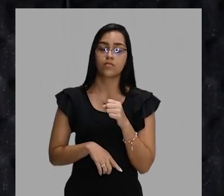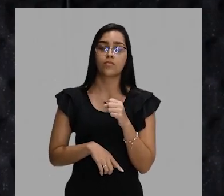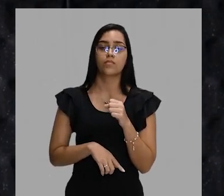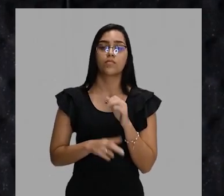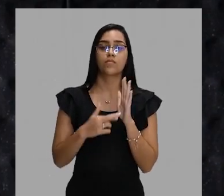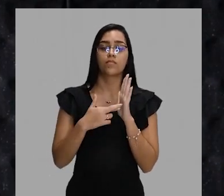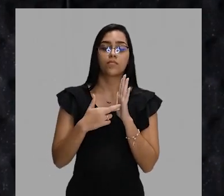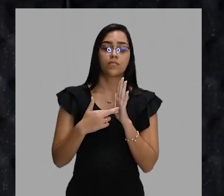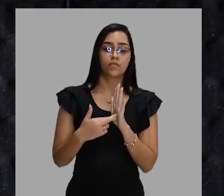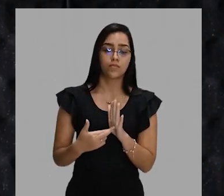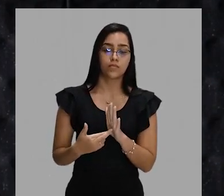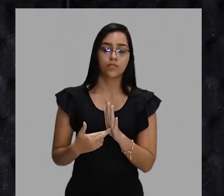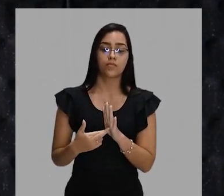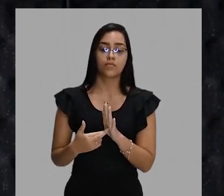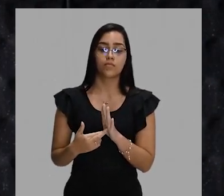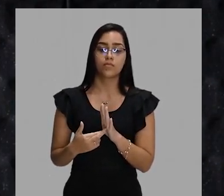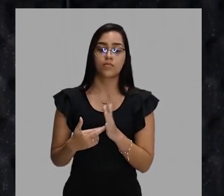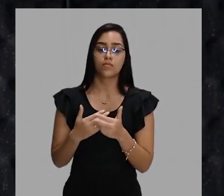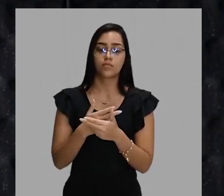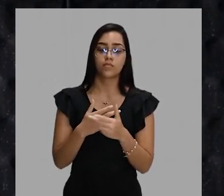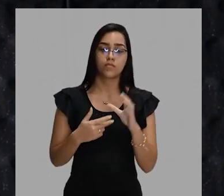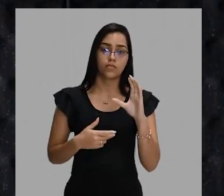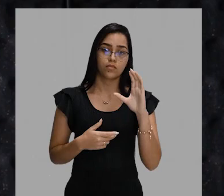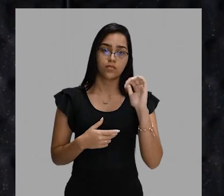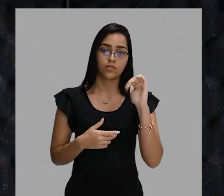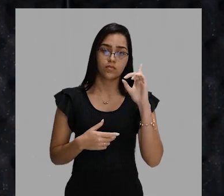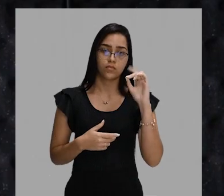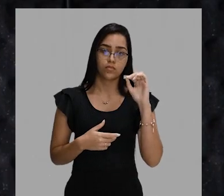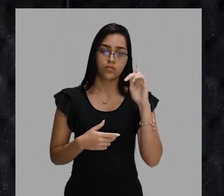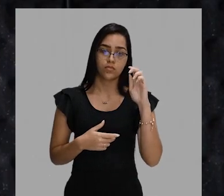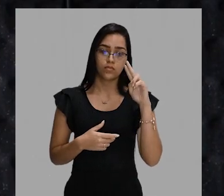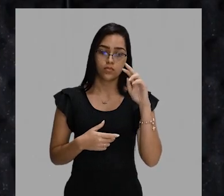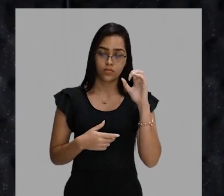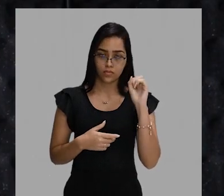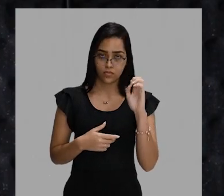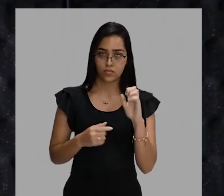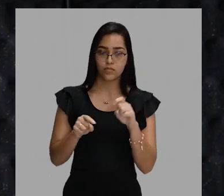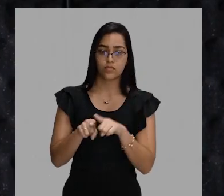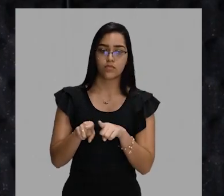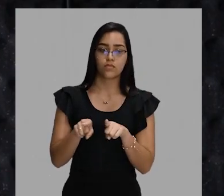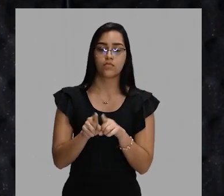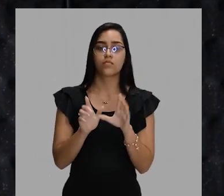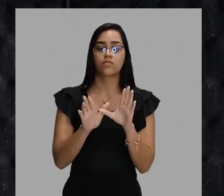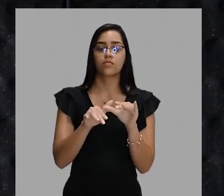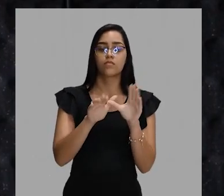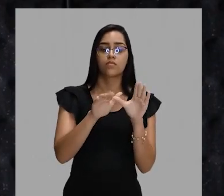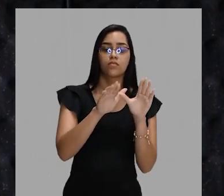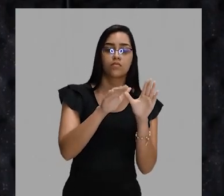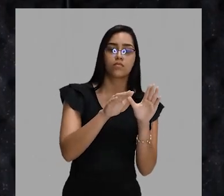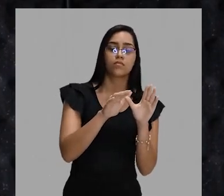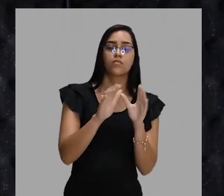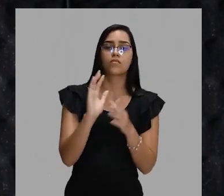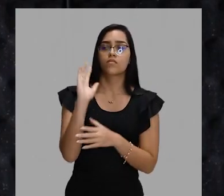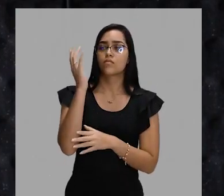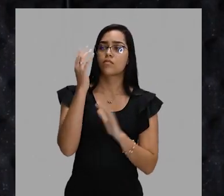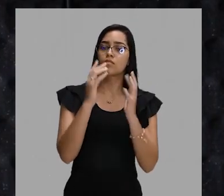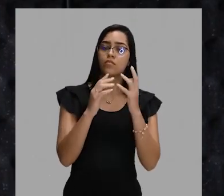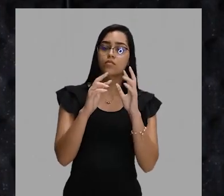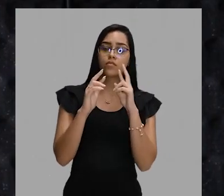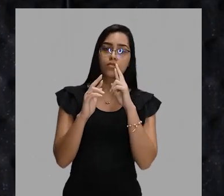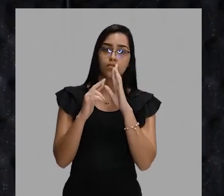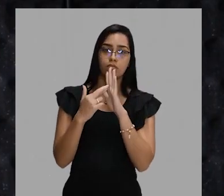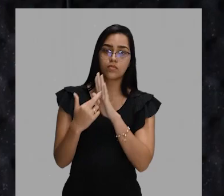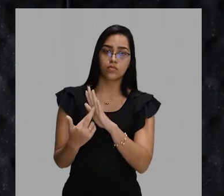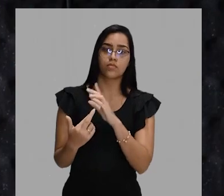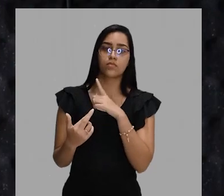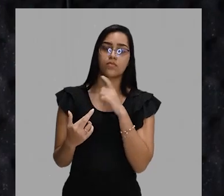ele representou as cladogêneses, que são essas bifurcações aqui das árvores genealógicas, ele representou por